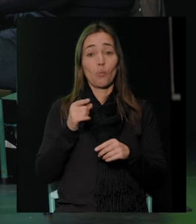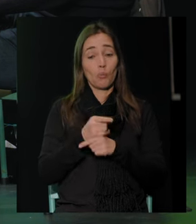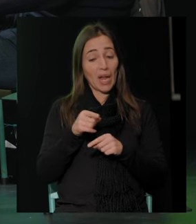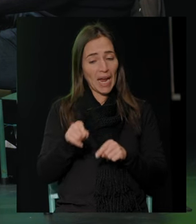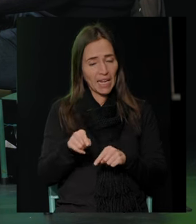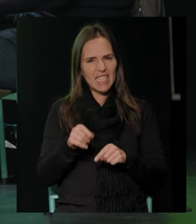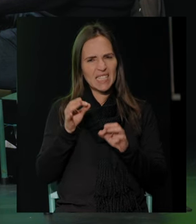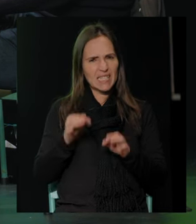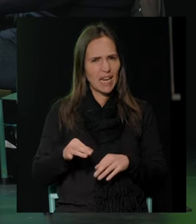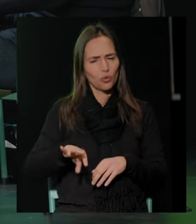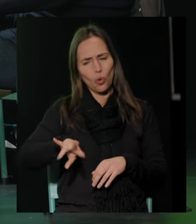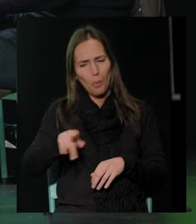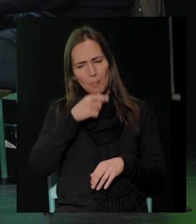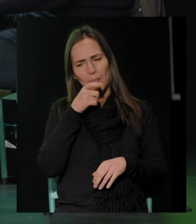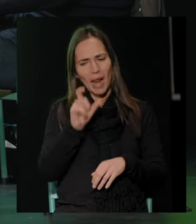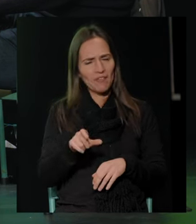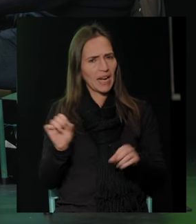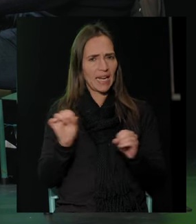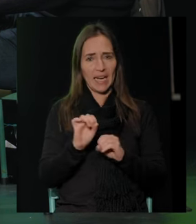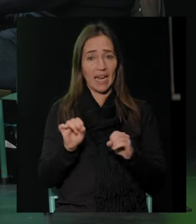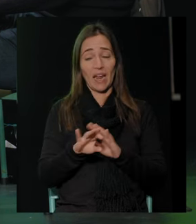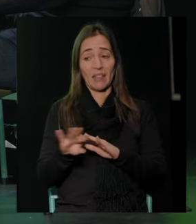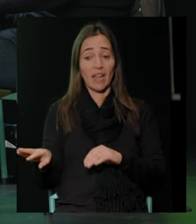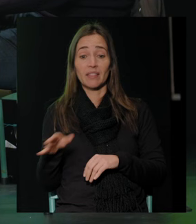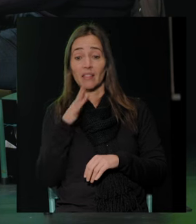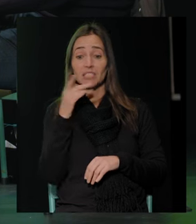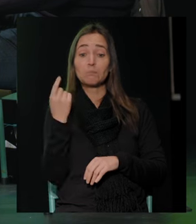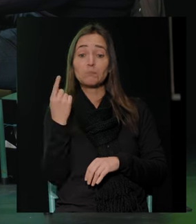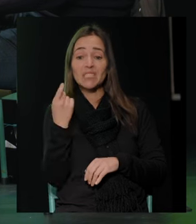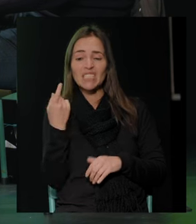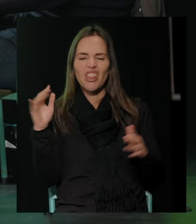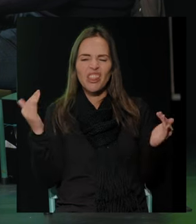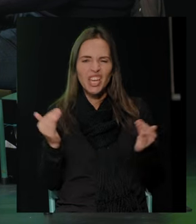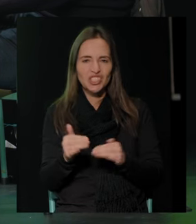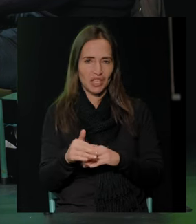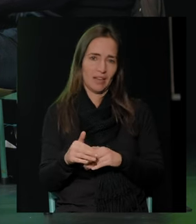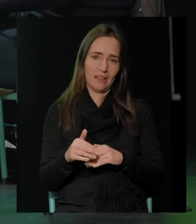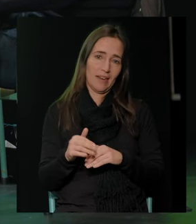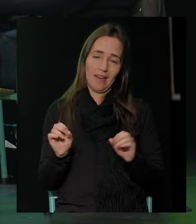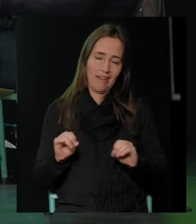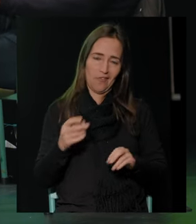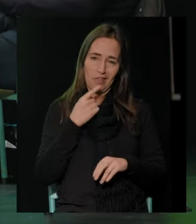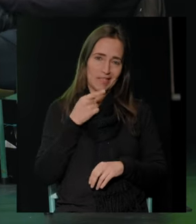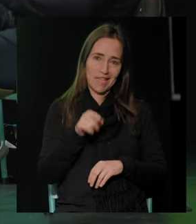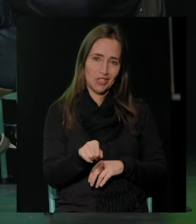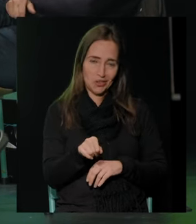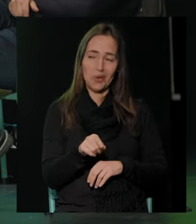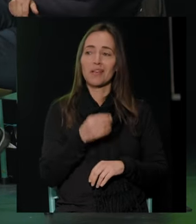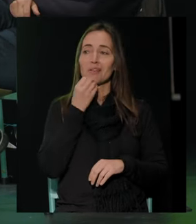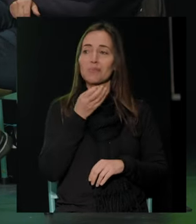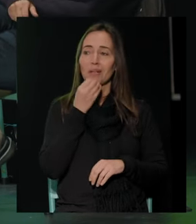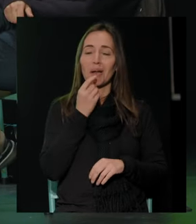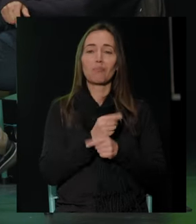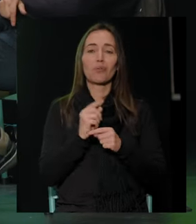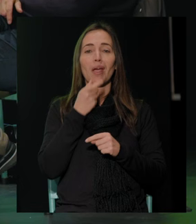vai roubar esta palavra. Ninguém à direita vai dizer, não, precisamos de crescer para... Isto é para explicar porque é que a palavra